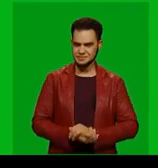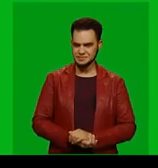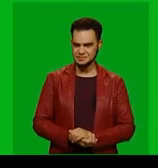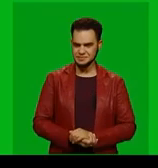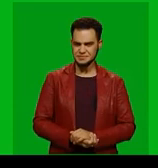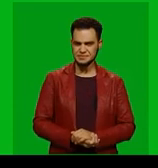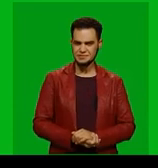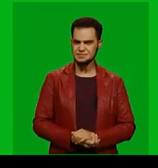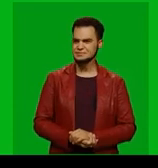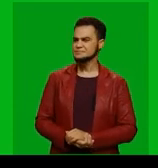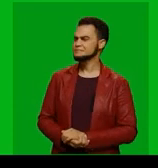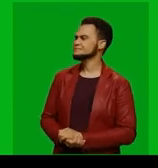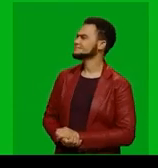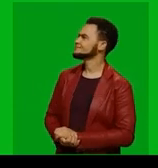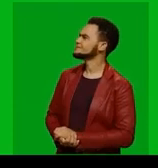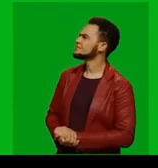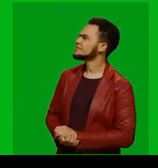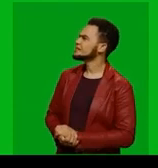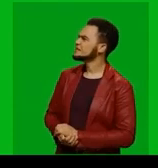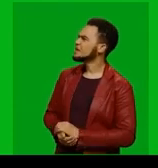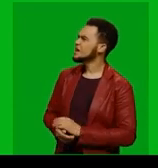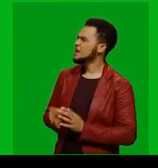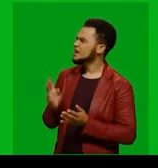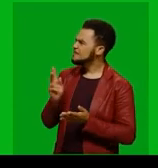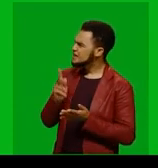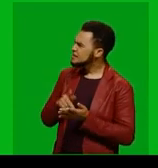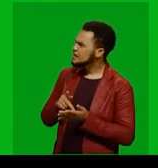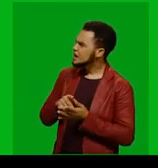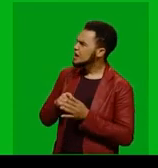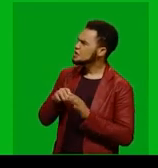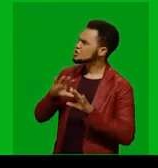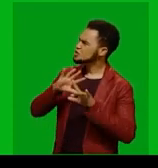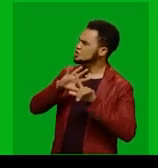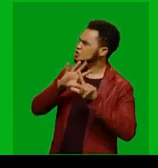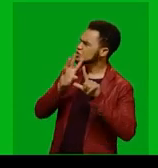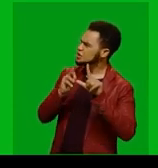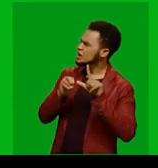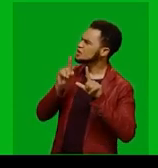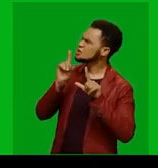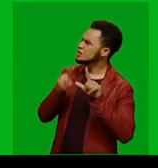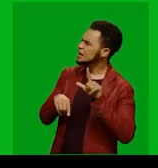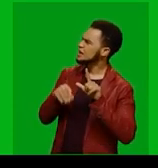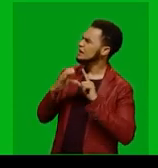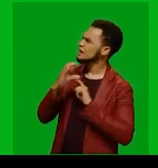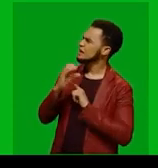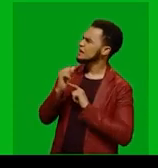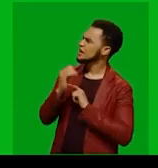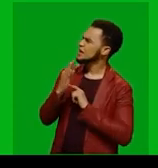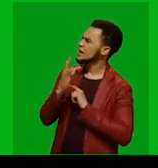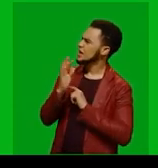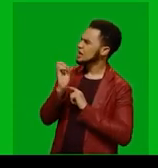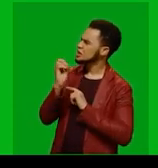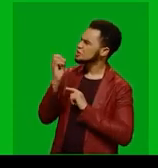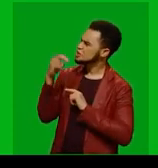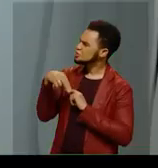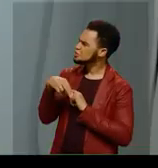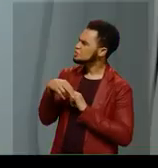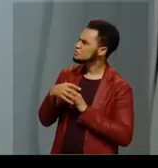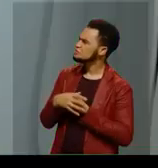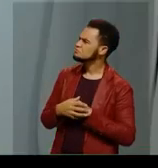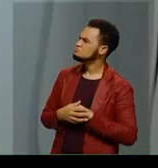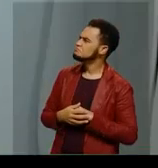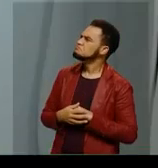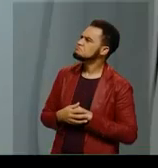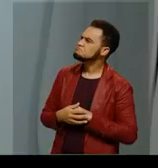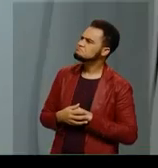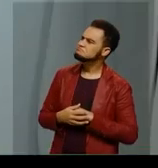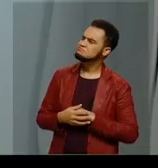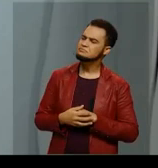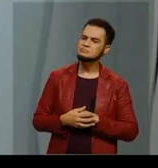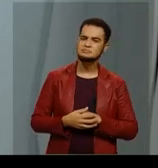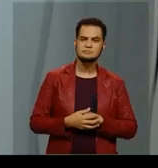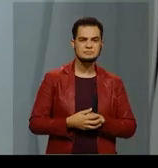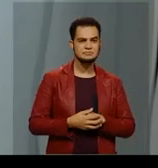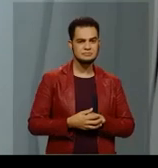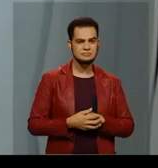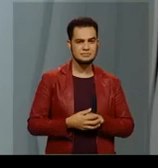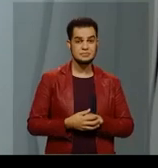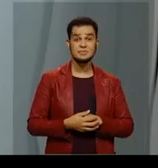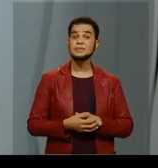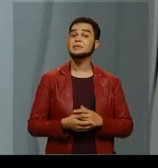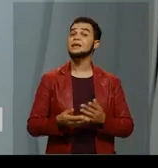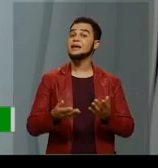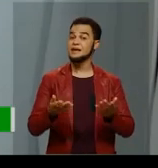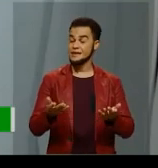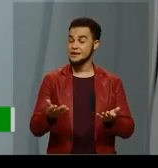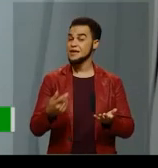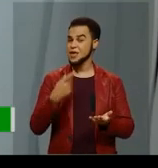que a charge é um tipo de cartoon? Aqui que eu tinha comentado na outra pergunta, a resposta, ela é um tipo de